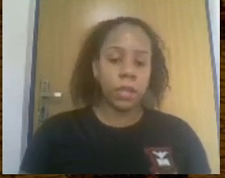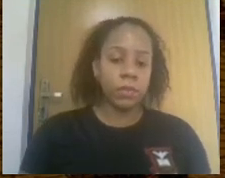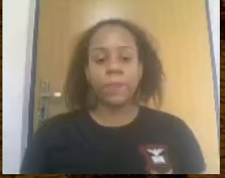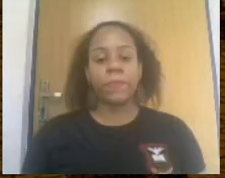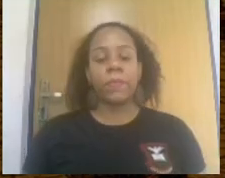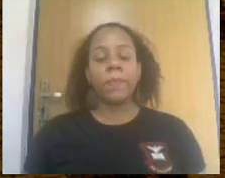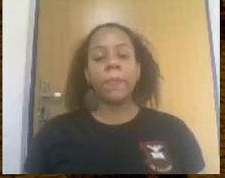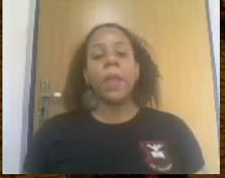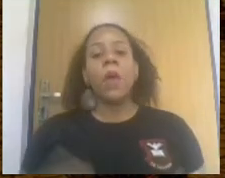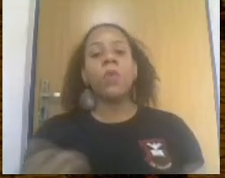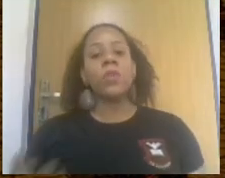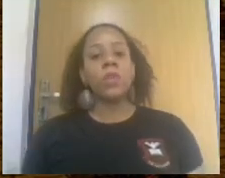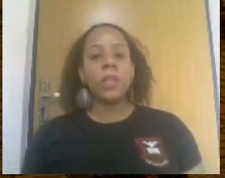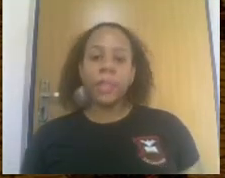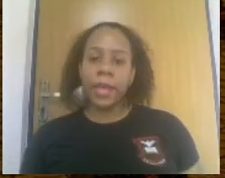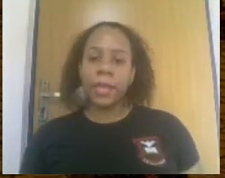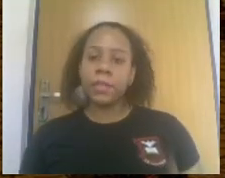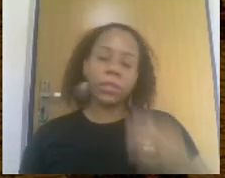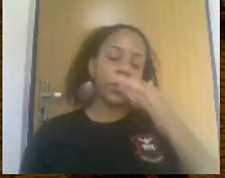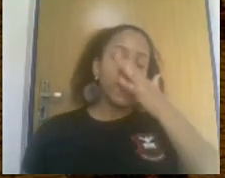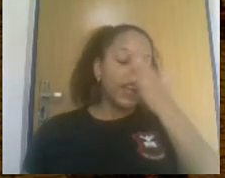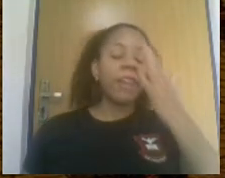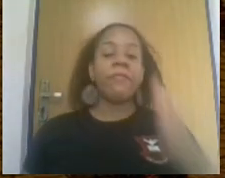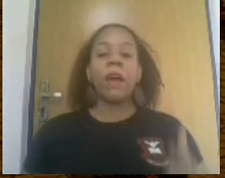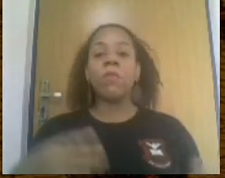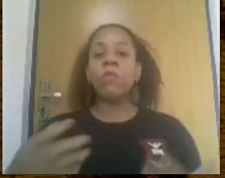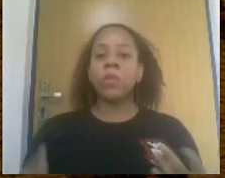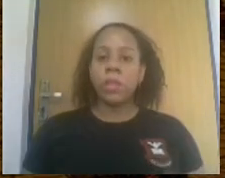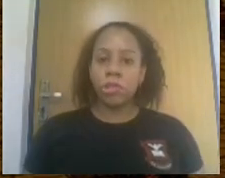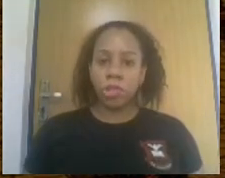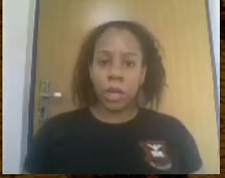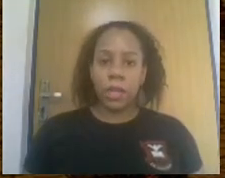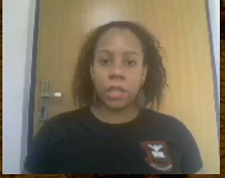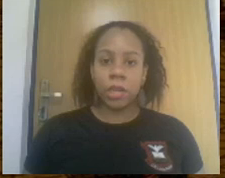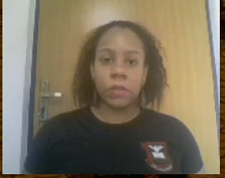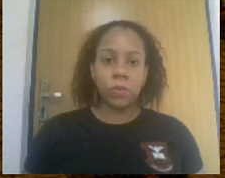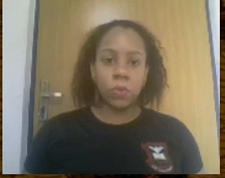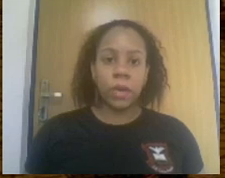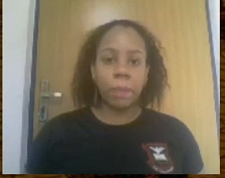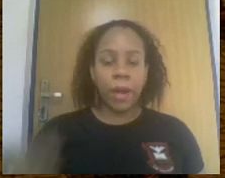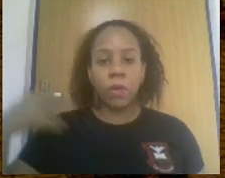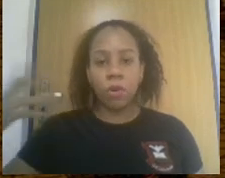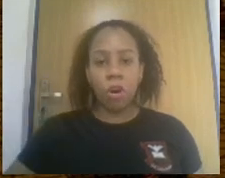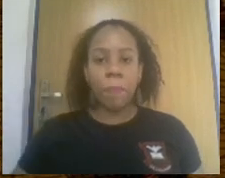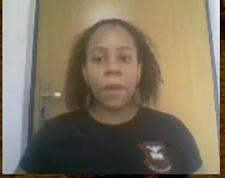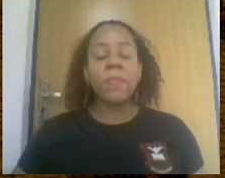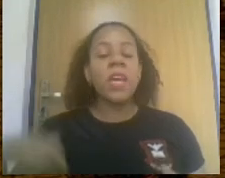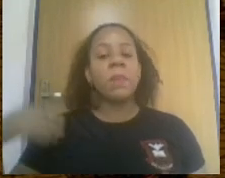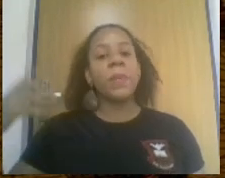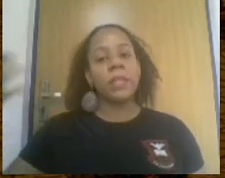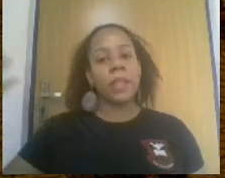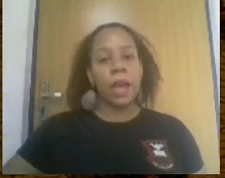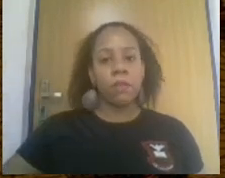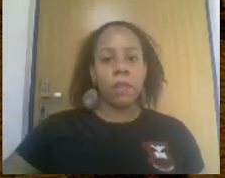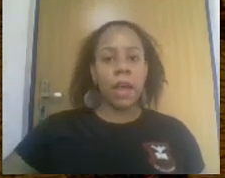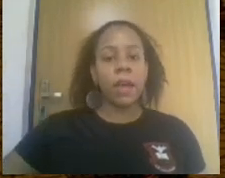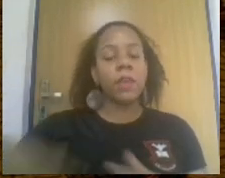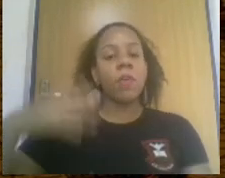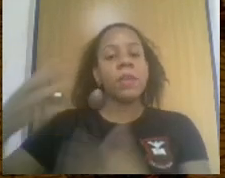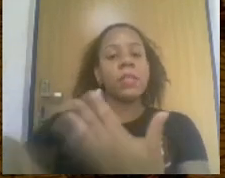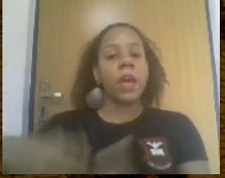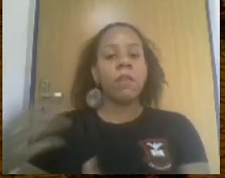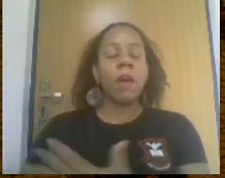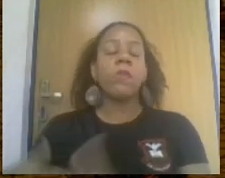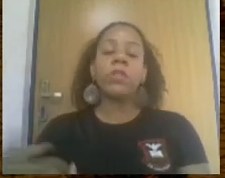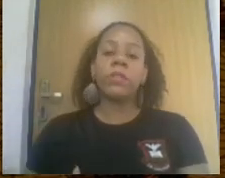muitos anos. Os holandeses levaram mudas de cana-de-açúcar para a Europa e plantaram lá